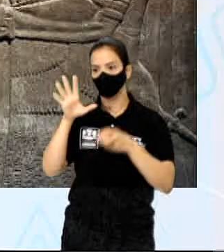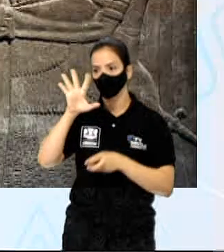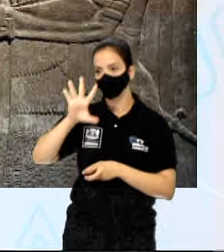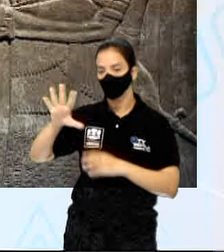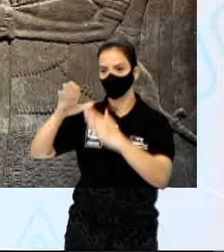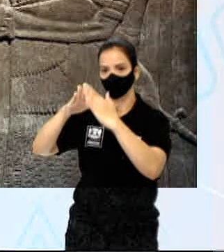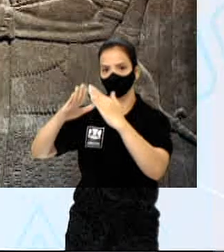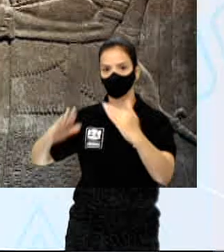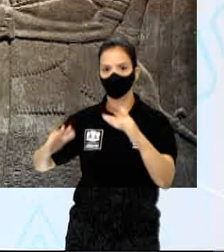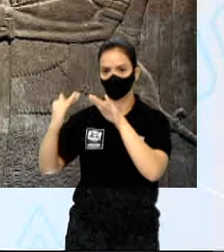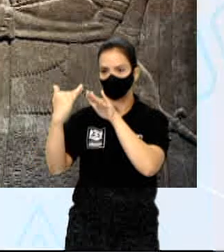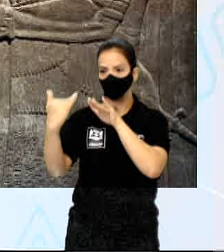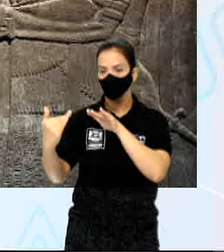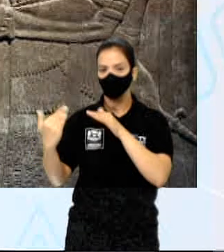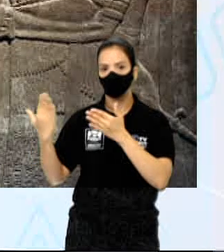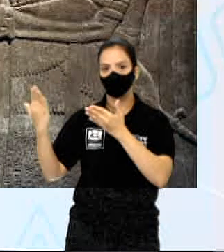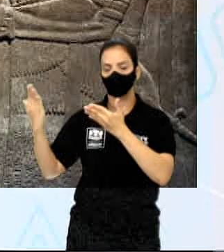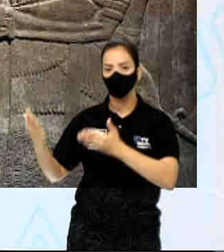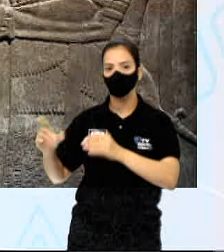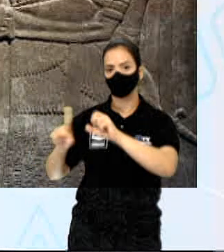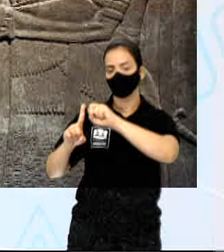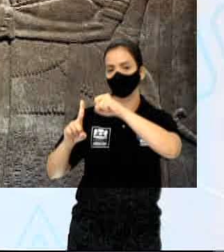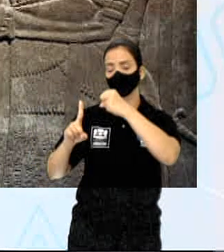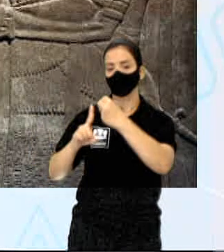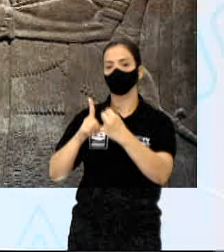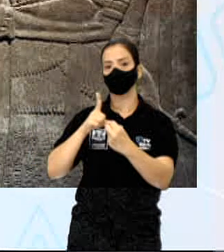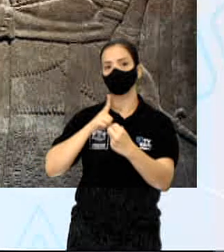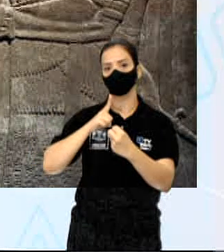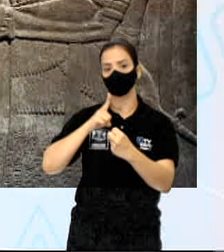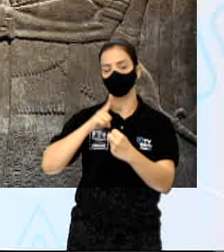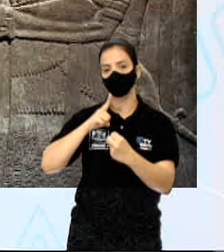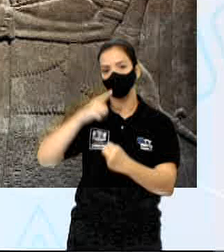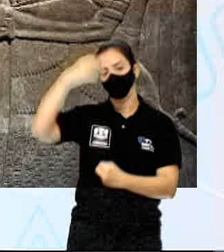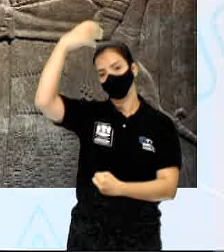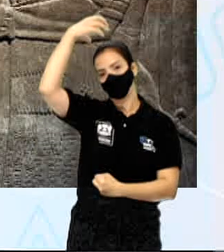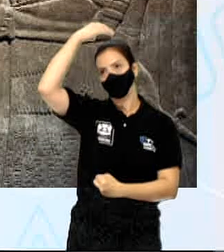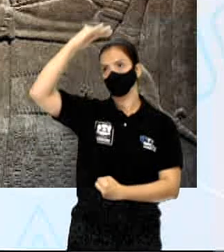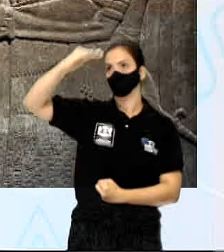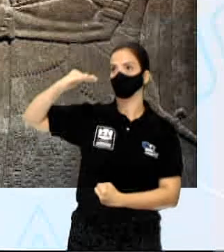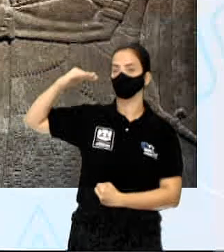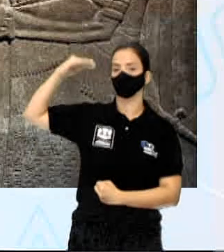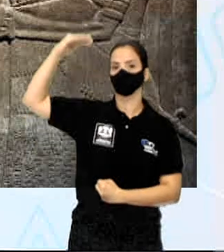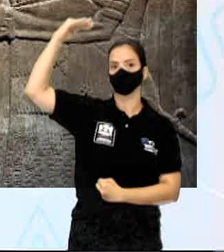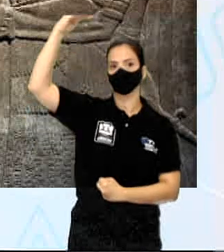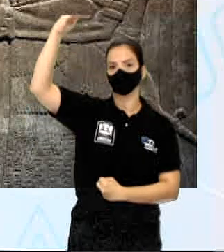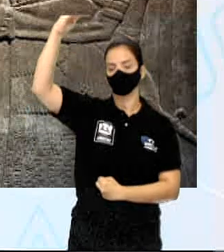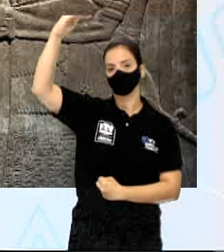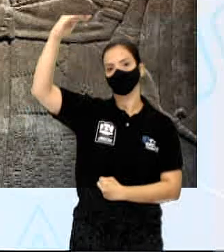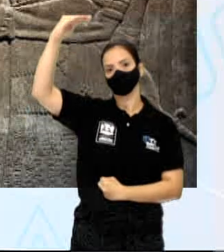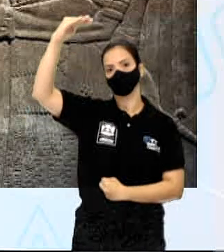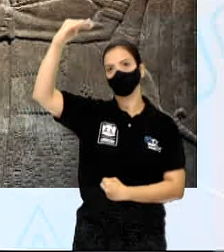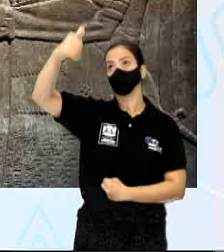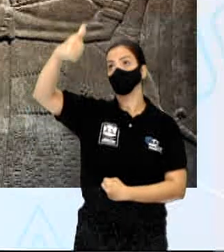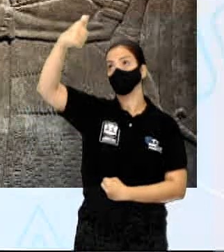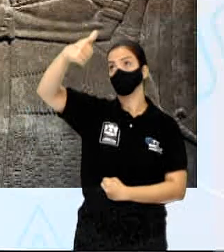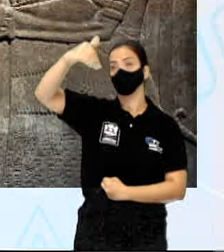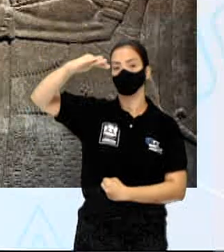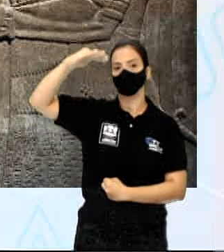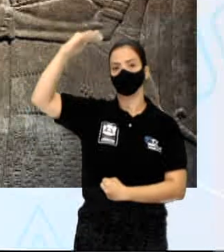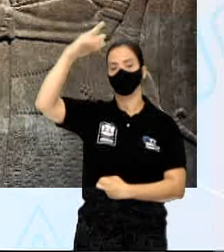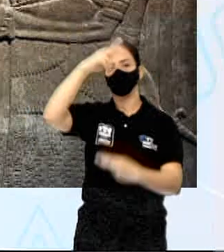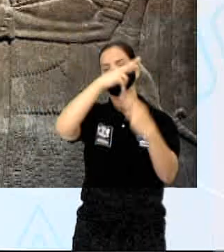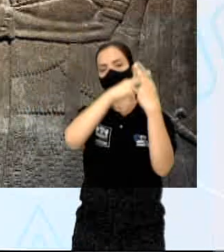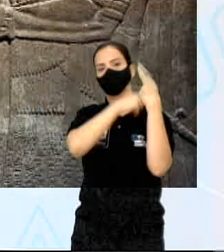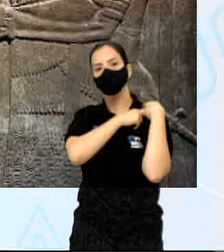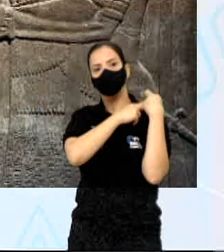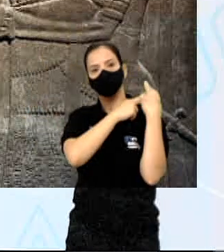e a gente vai ver que nessa sociedade existiam ali o rei, que está no topo dessa pirâmide social, tá? Ele era realmente o grande